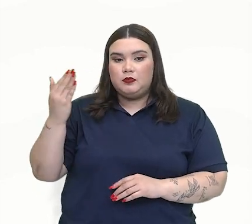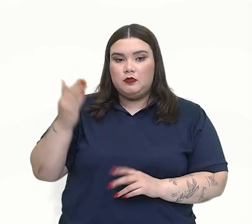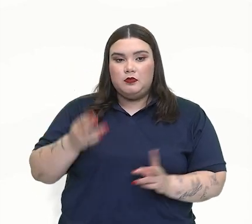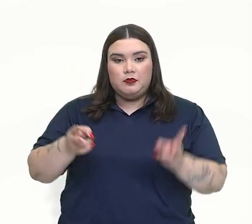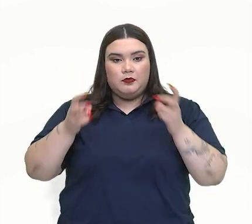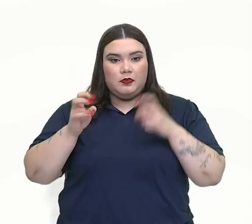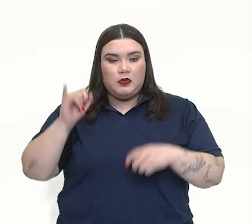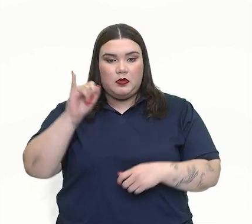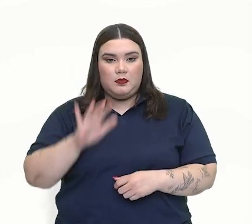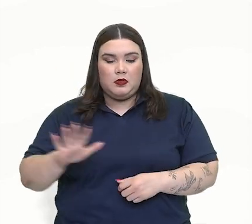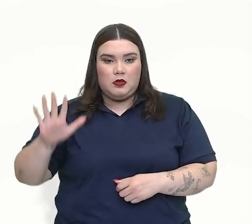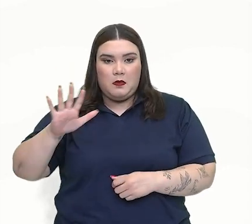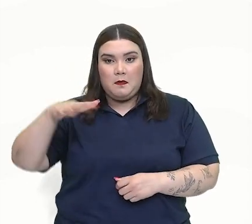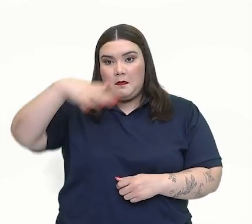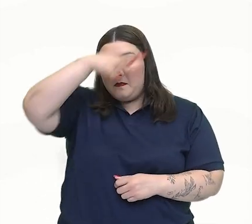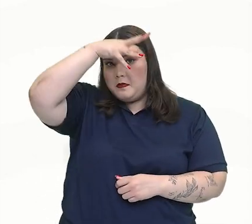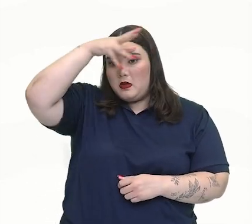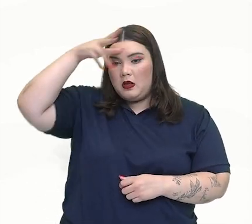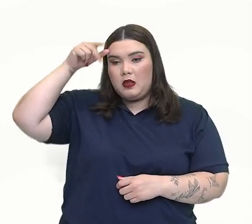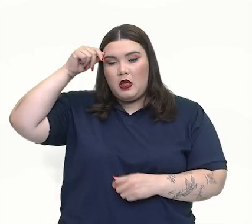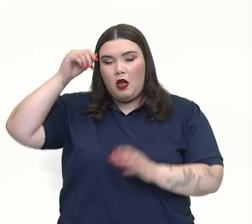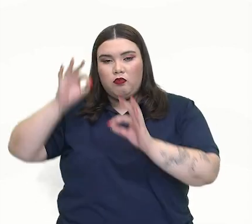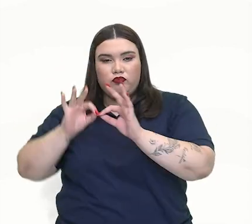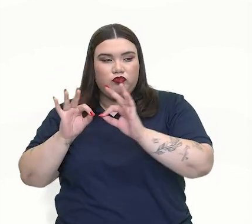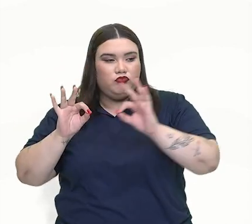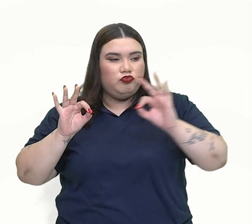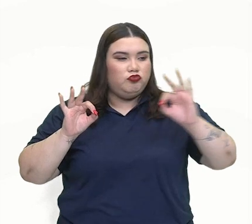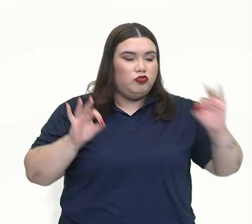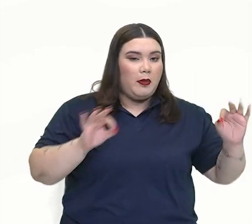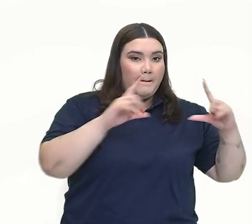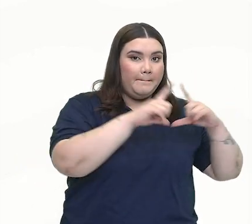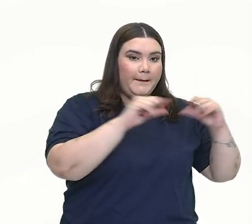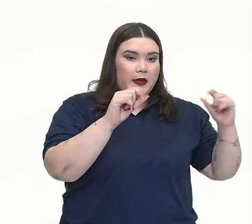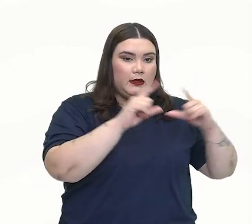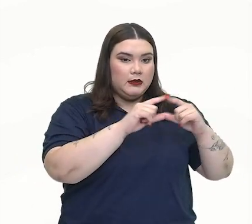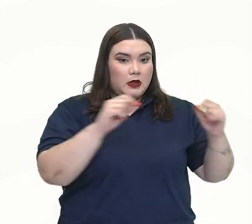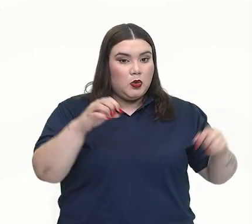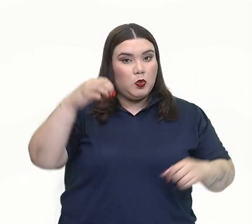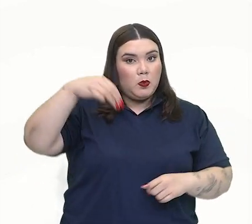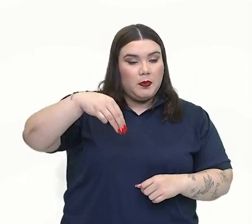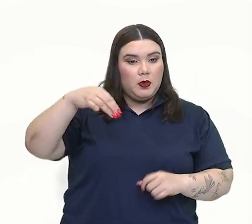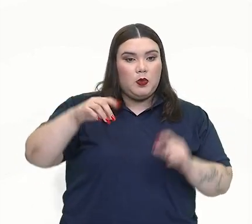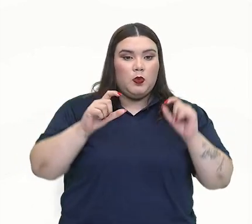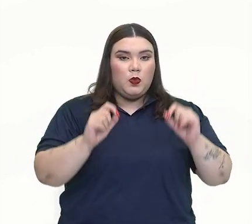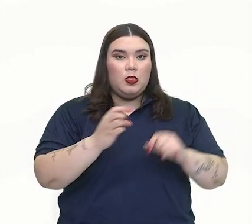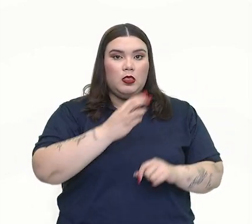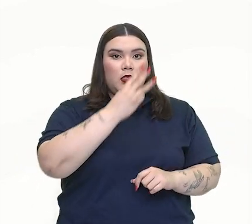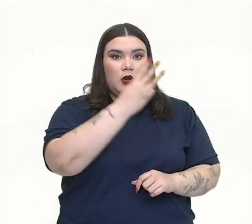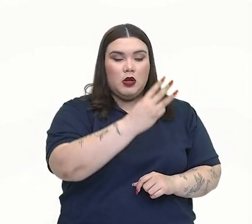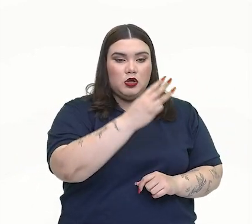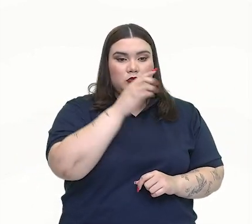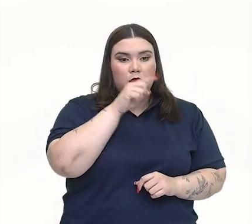A distância de Manaus a Brasília em metros é de